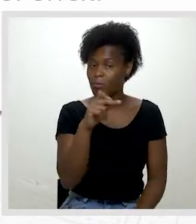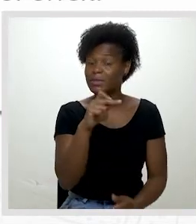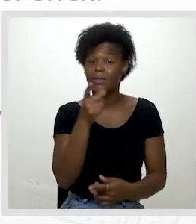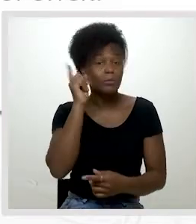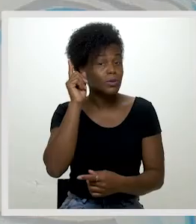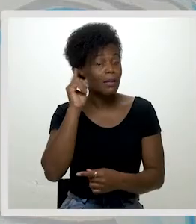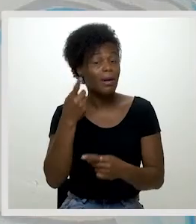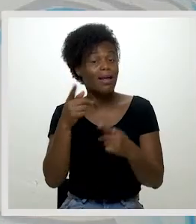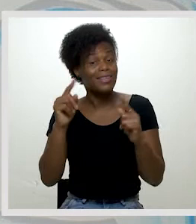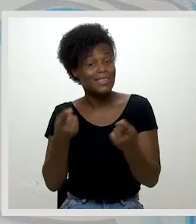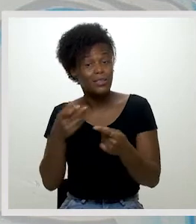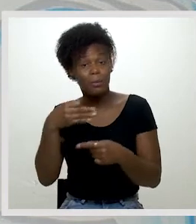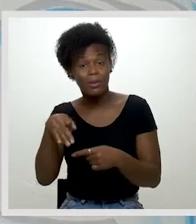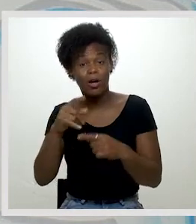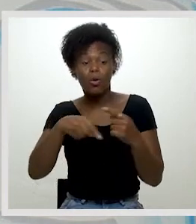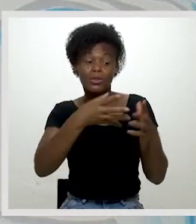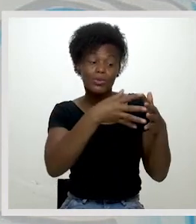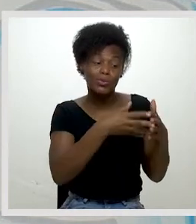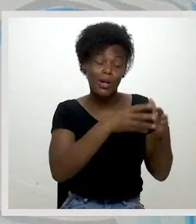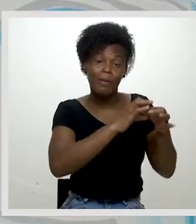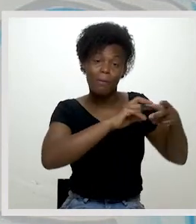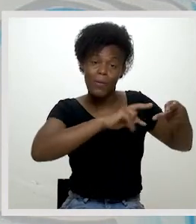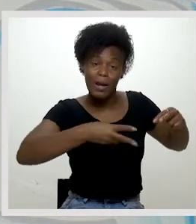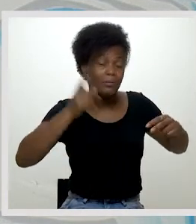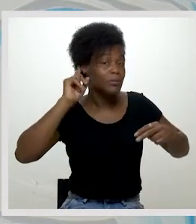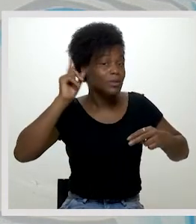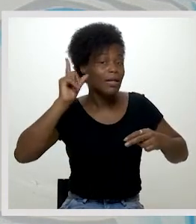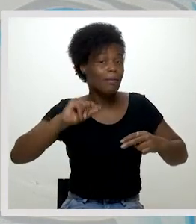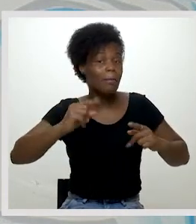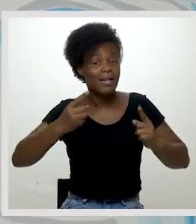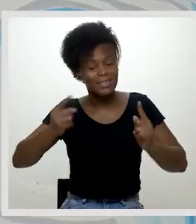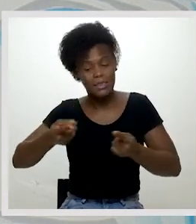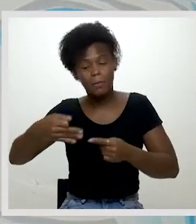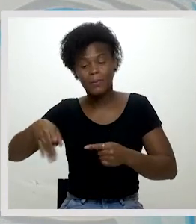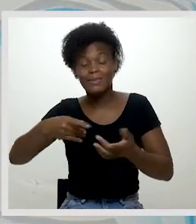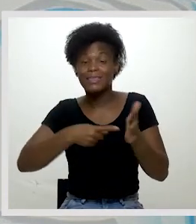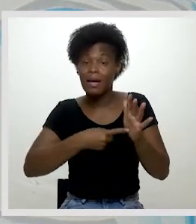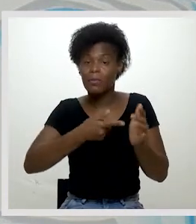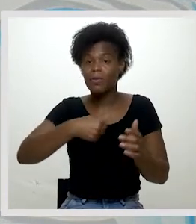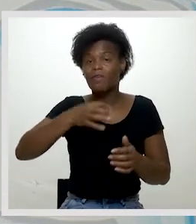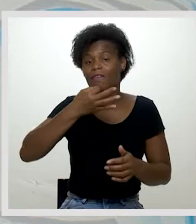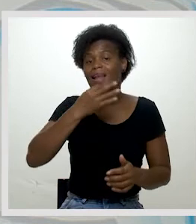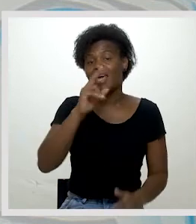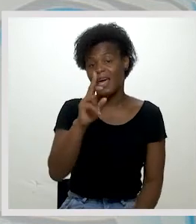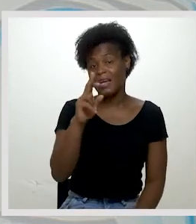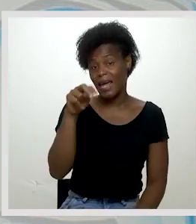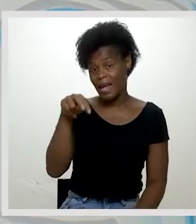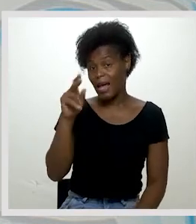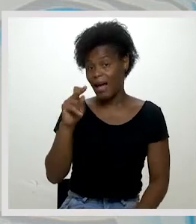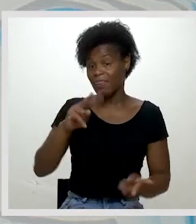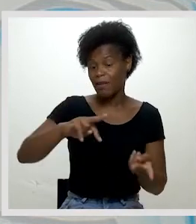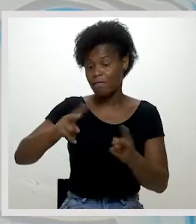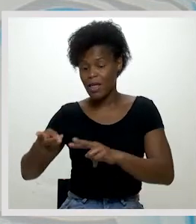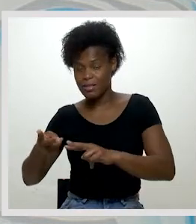há outras estruturas moleculares que são muito importantes para a síntese de proteína. Neste caso, estamos a falar, por exemplo, do RNA de transferência,